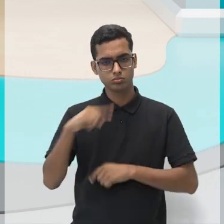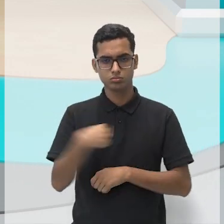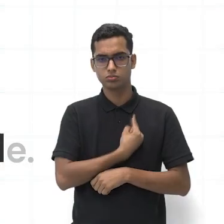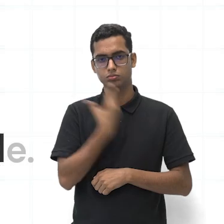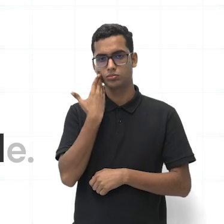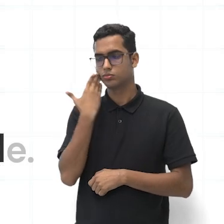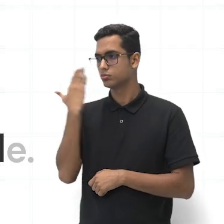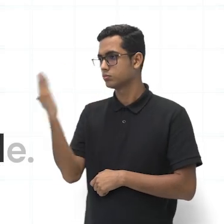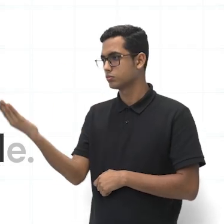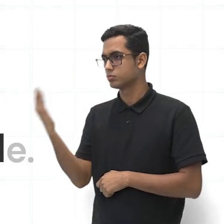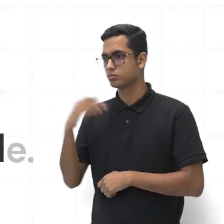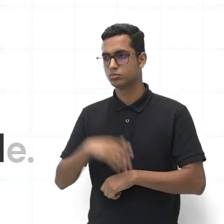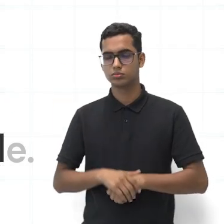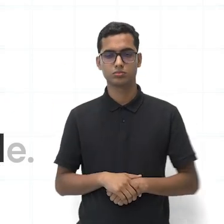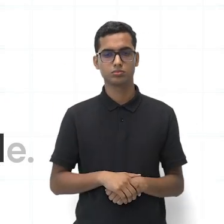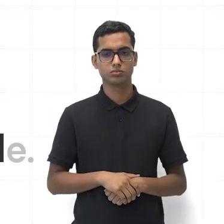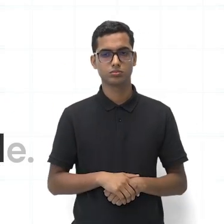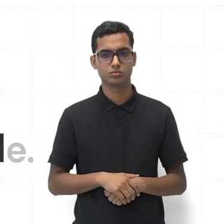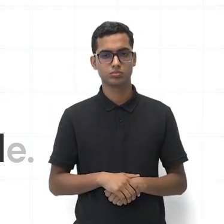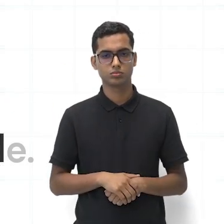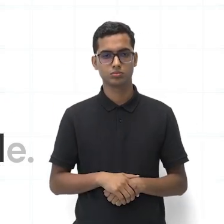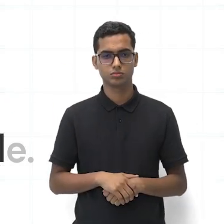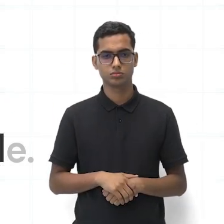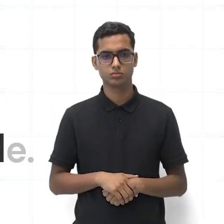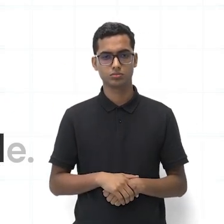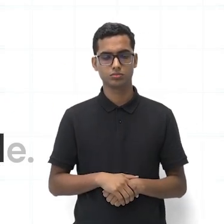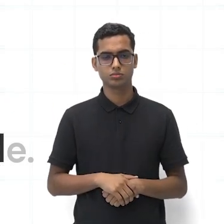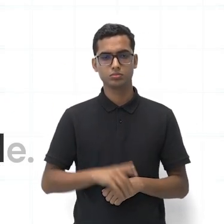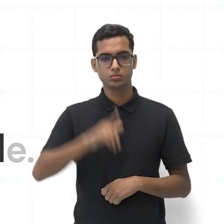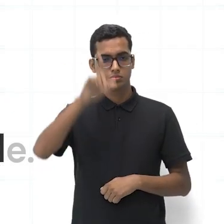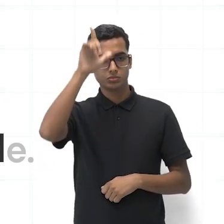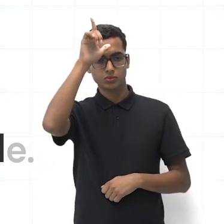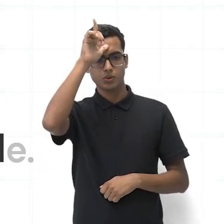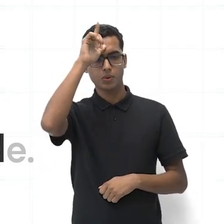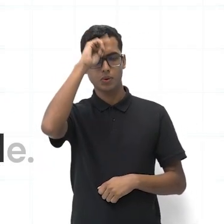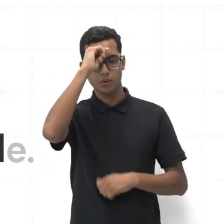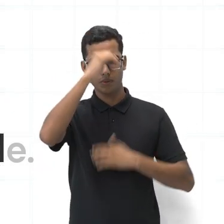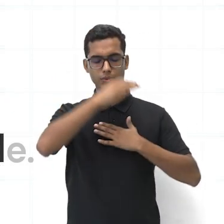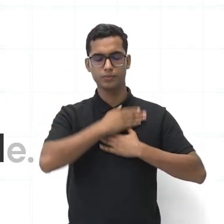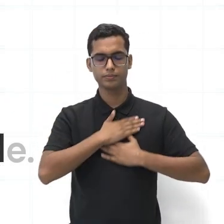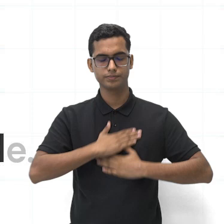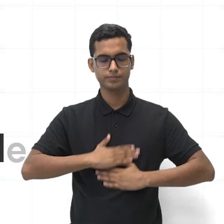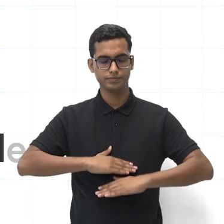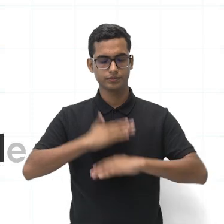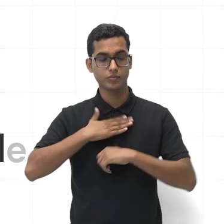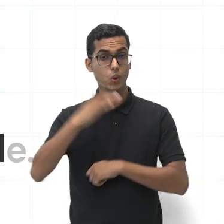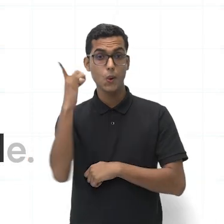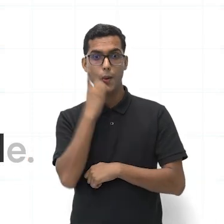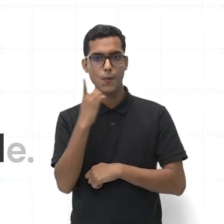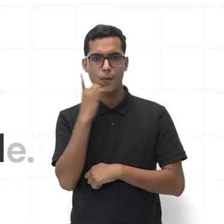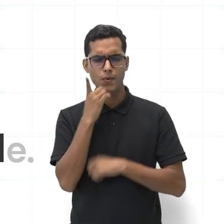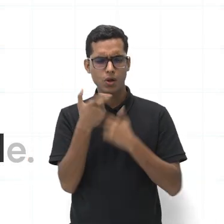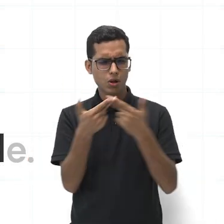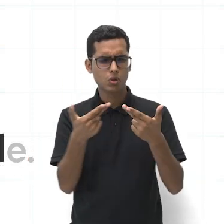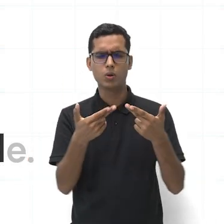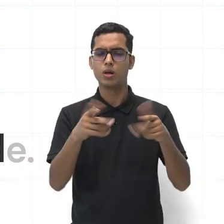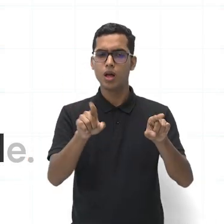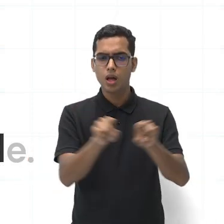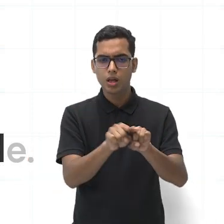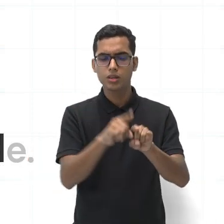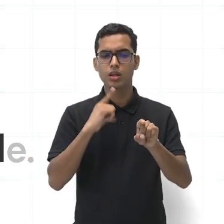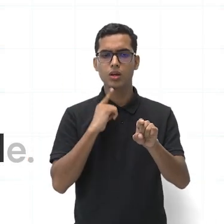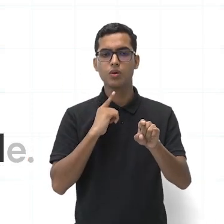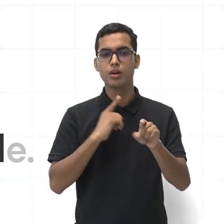nossa vida. Então, primeiro, relaxamento e quebra de rotina, como vocês viram ali na história,